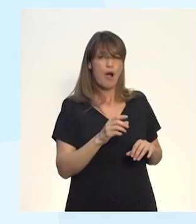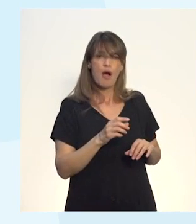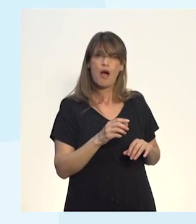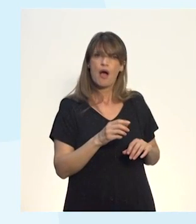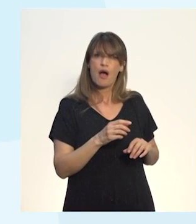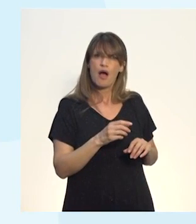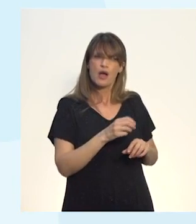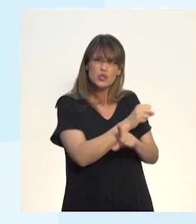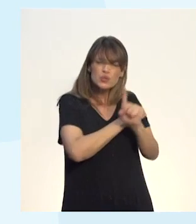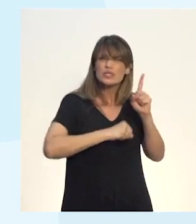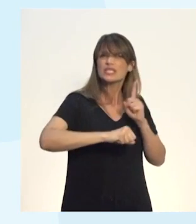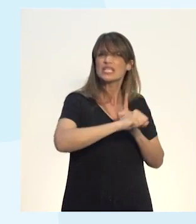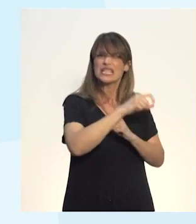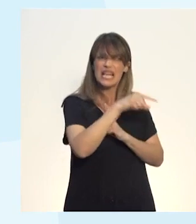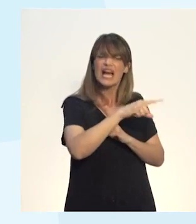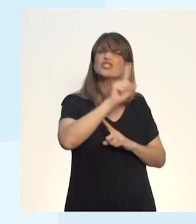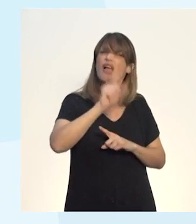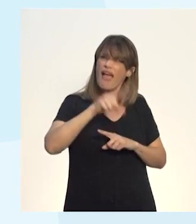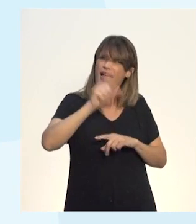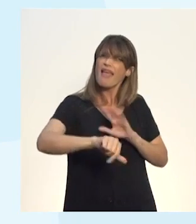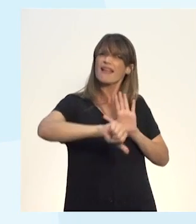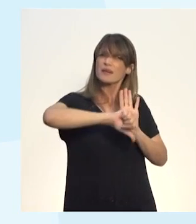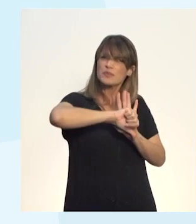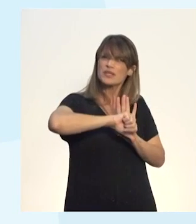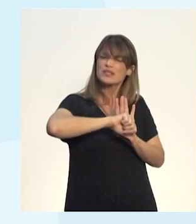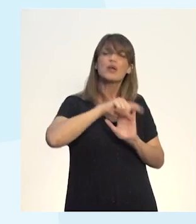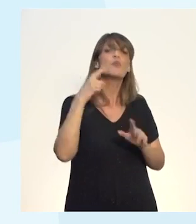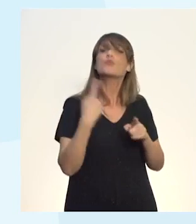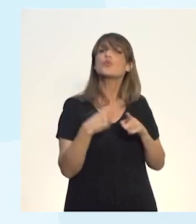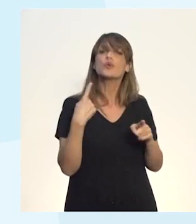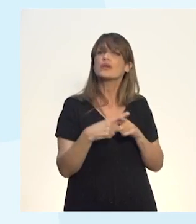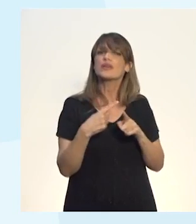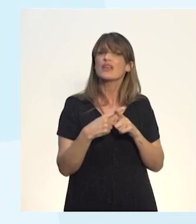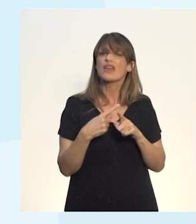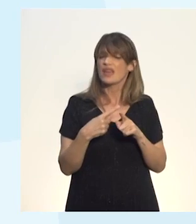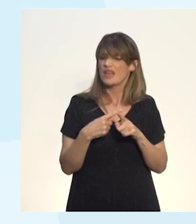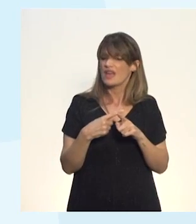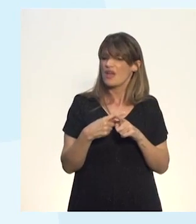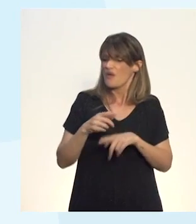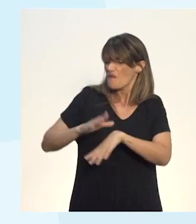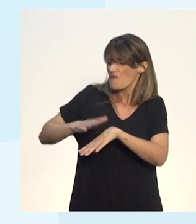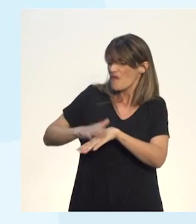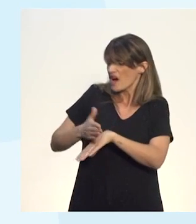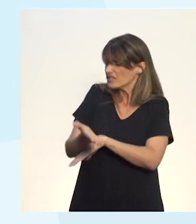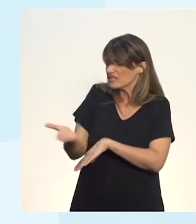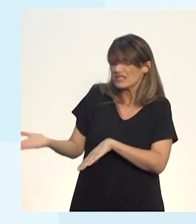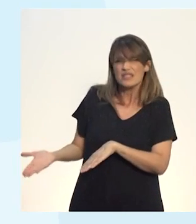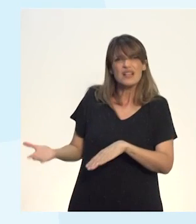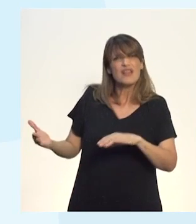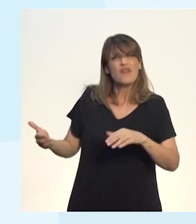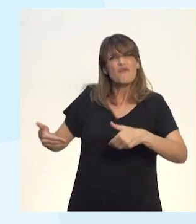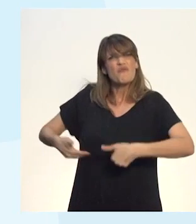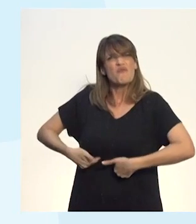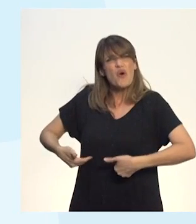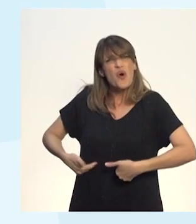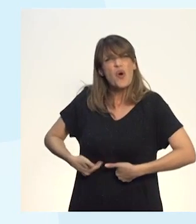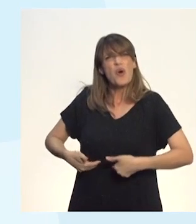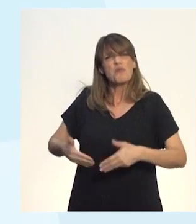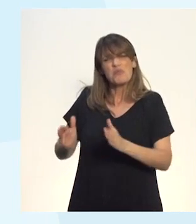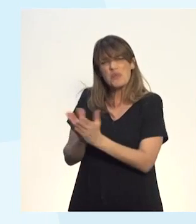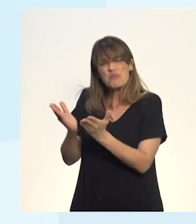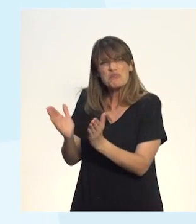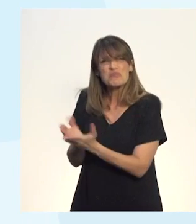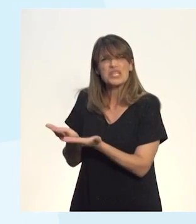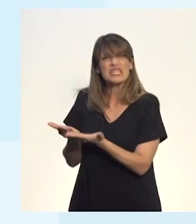é eminentemente criminosa quando ela promove a fome, quando ela promove a miséria, quando